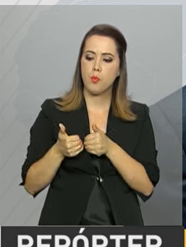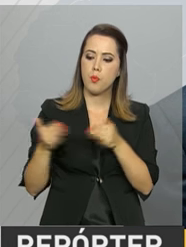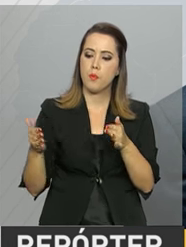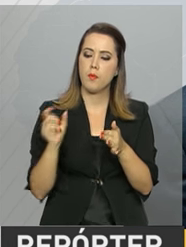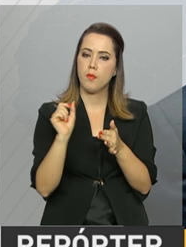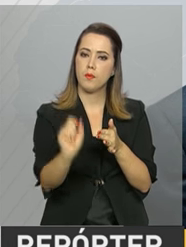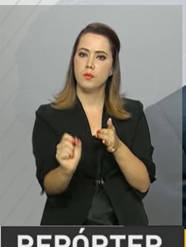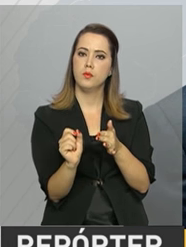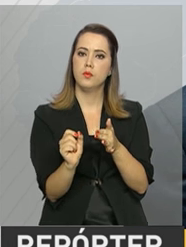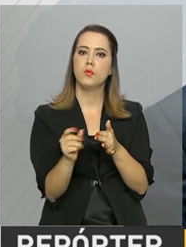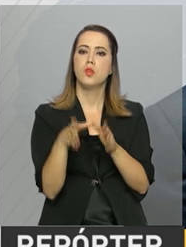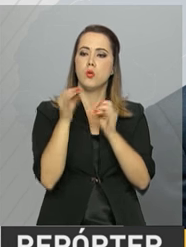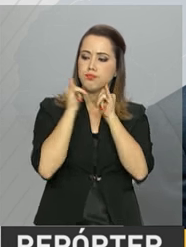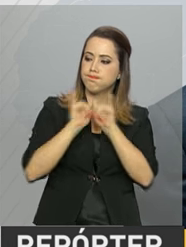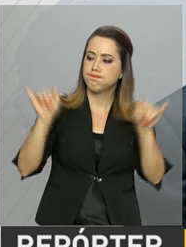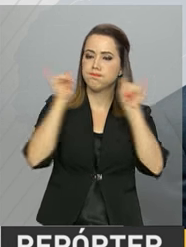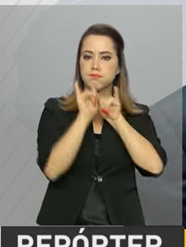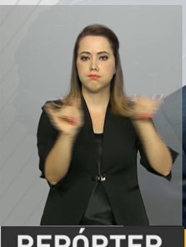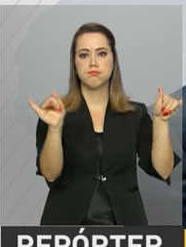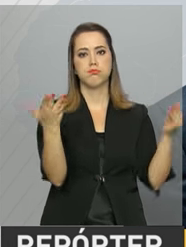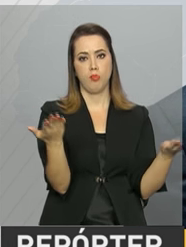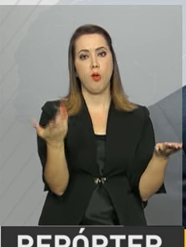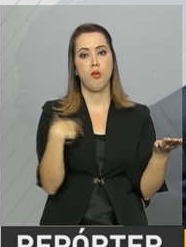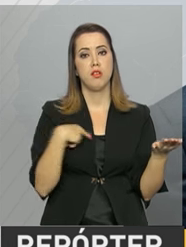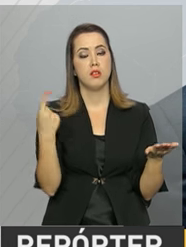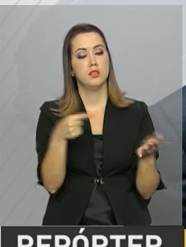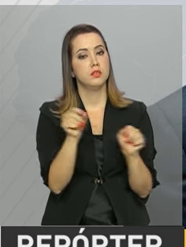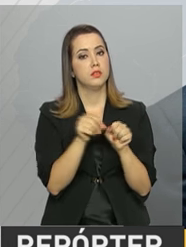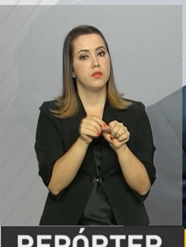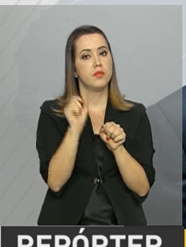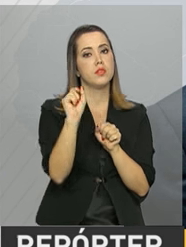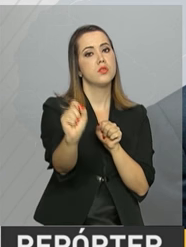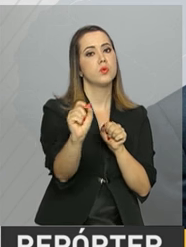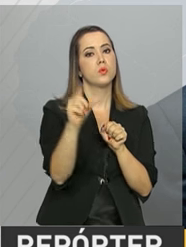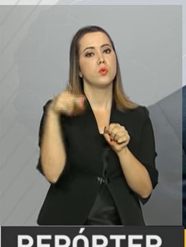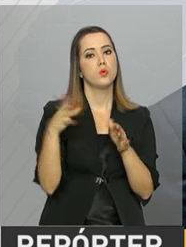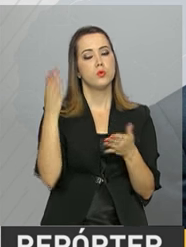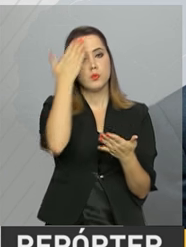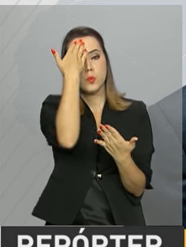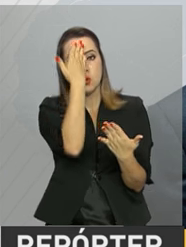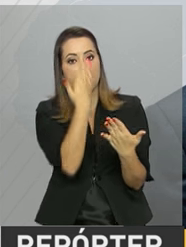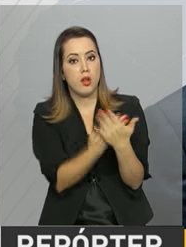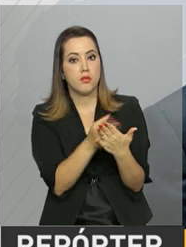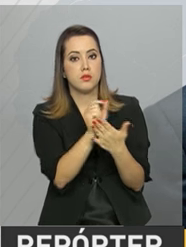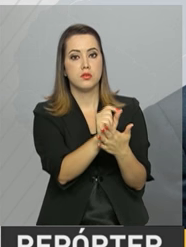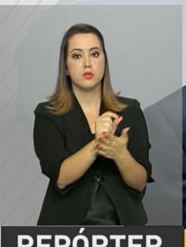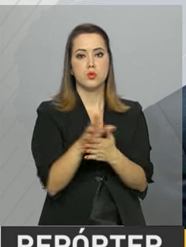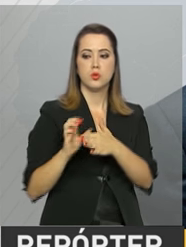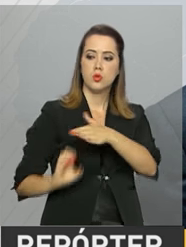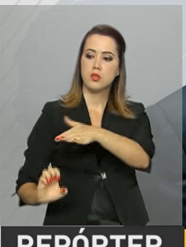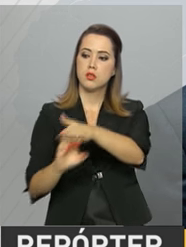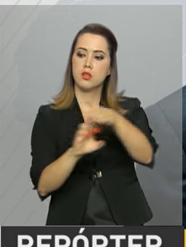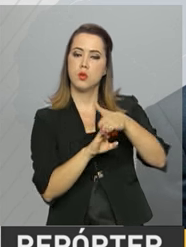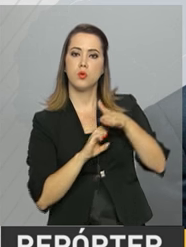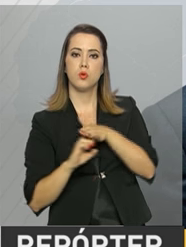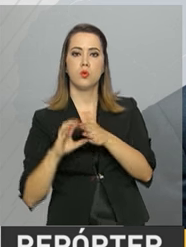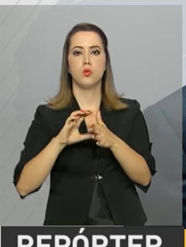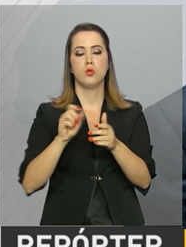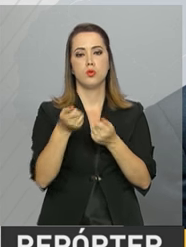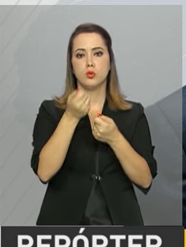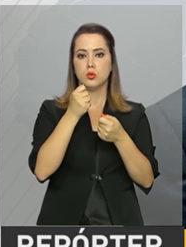amplamente divulgado e que fez com que a confiança dos agentes econômicos,